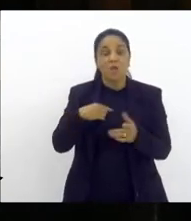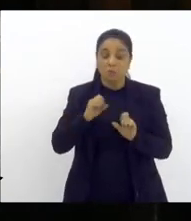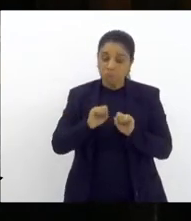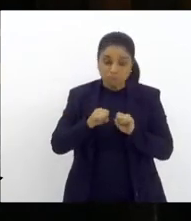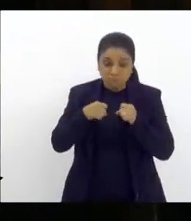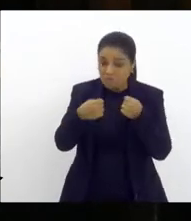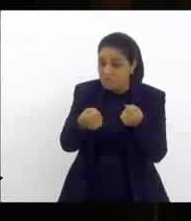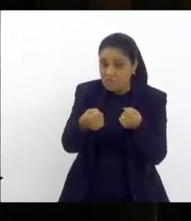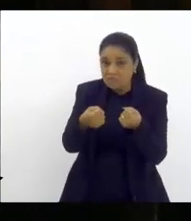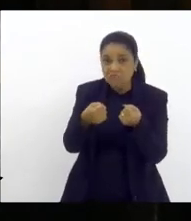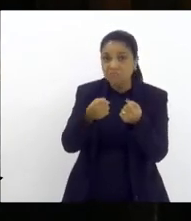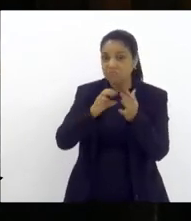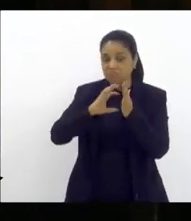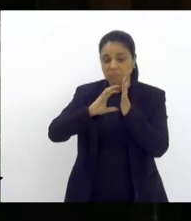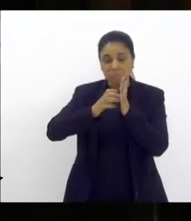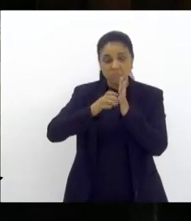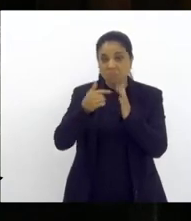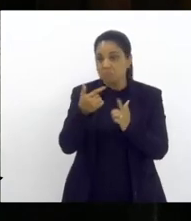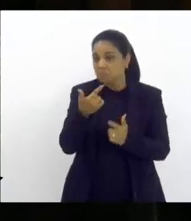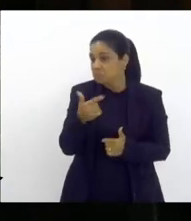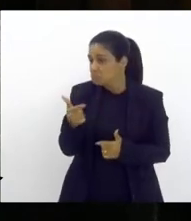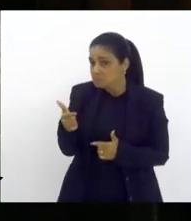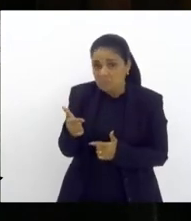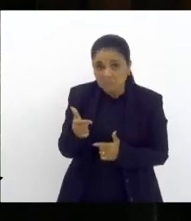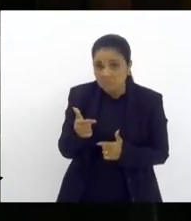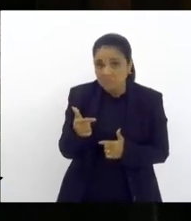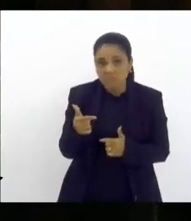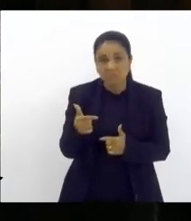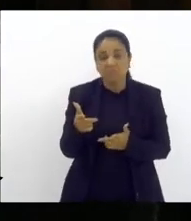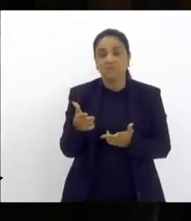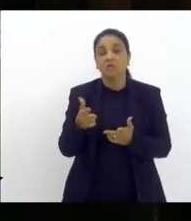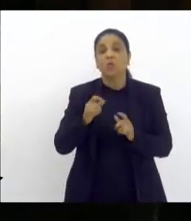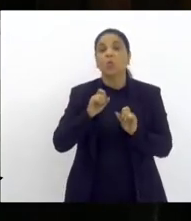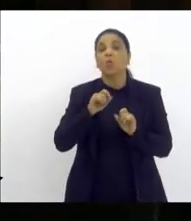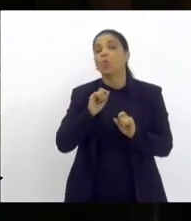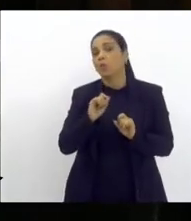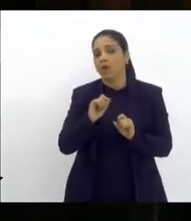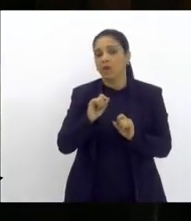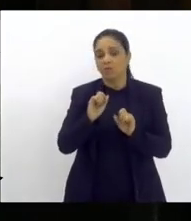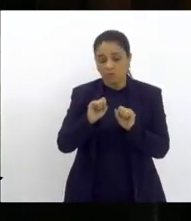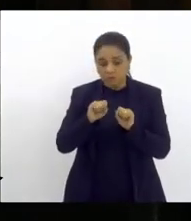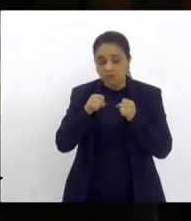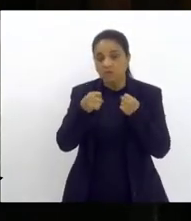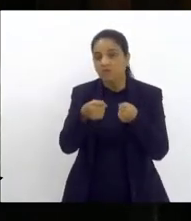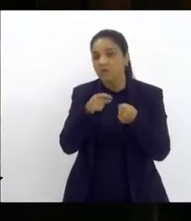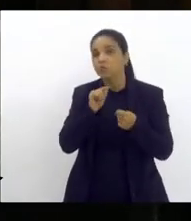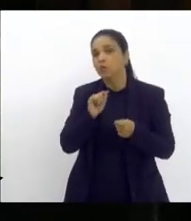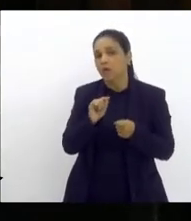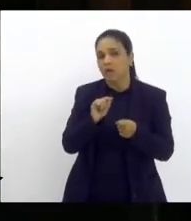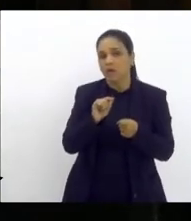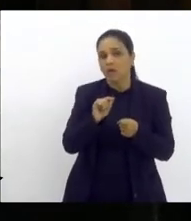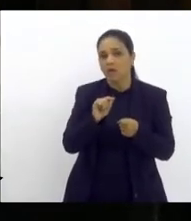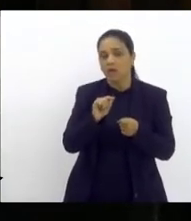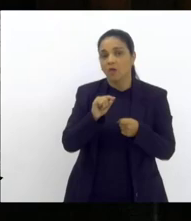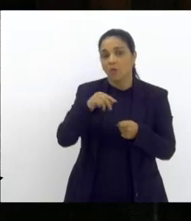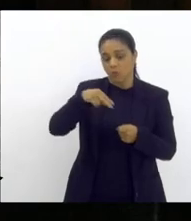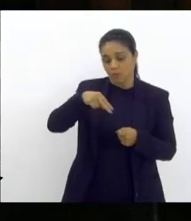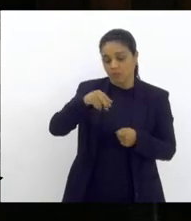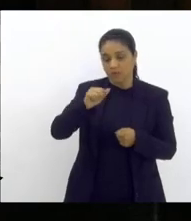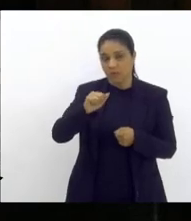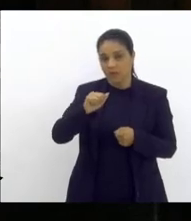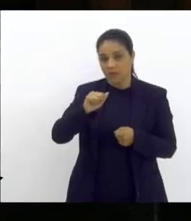desse partido nenhuma defesa desse partido quando se trata do narco terrorista no Rio de Janeiro